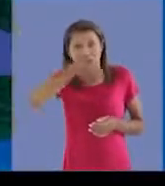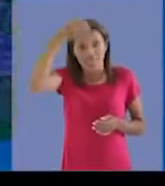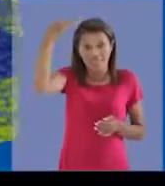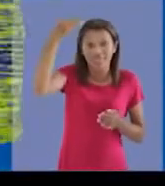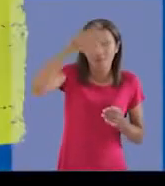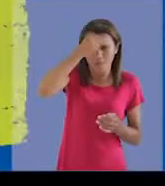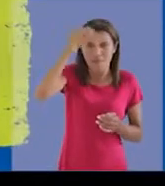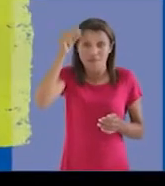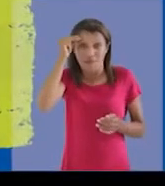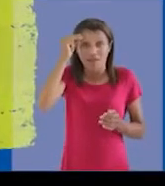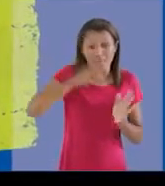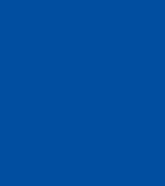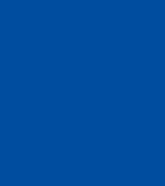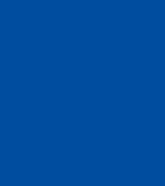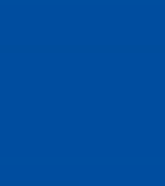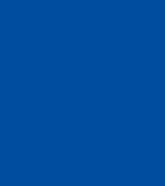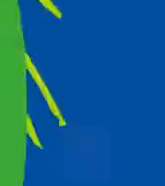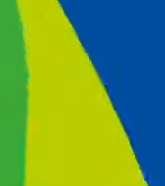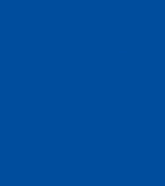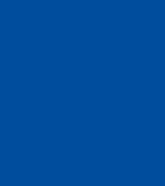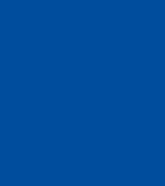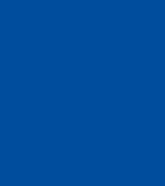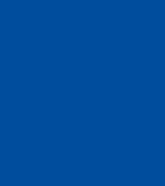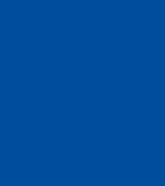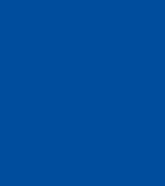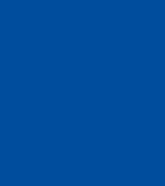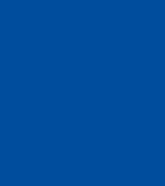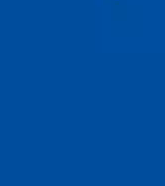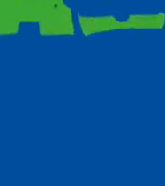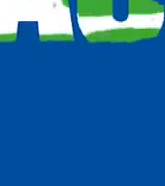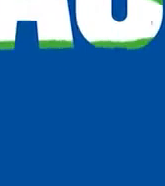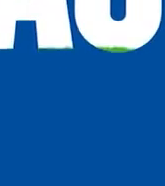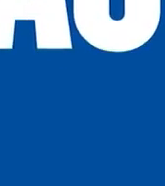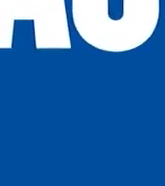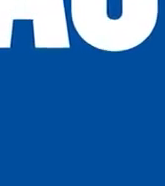é o prefeito das propostas realistas, Neto 25, é o prefeito do povão.